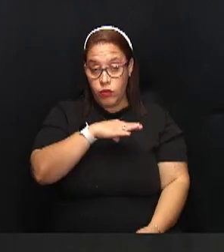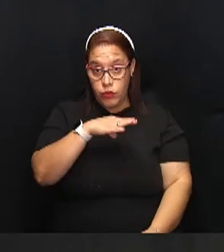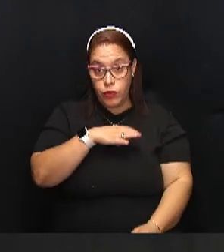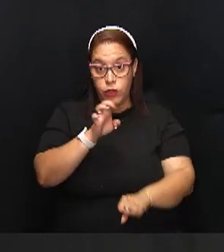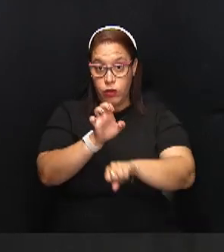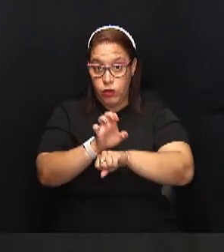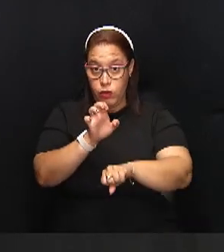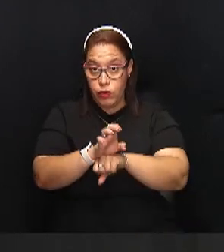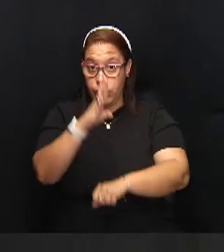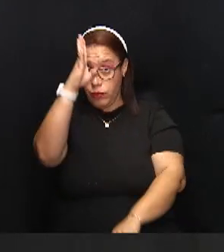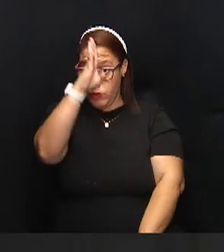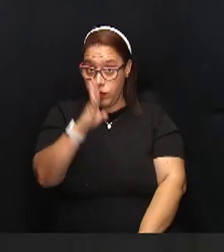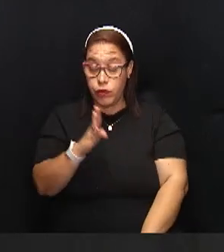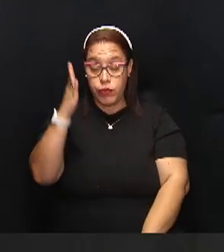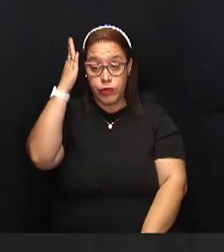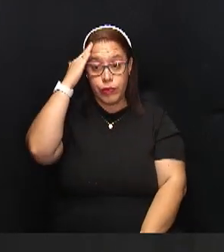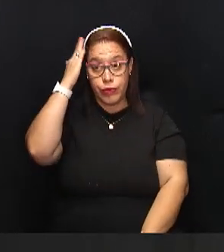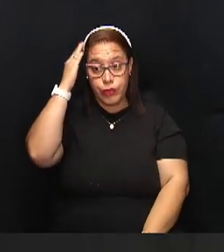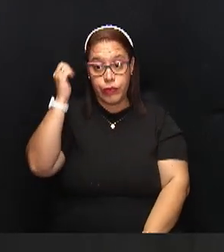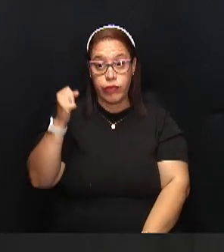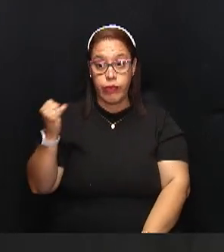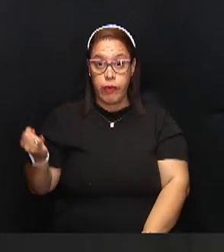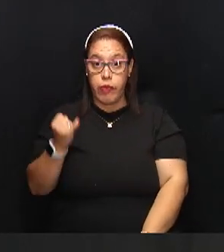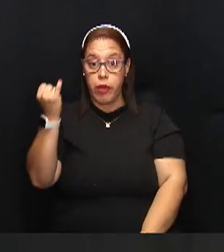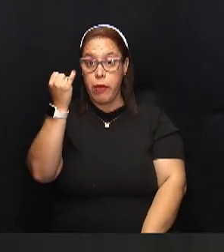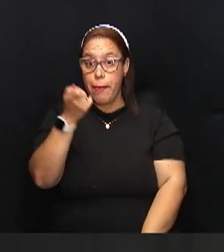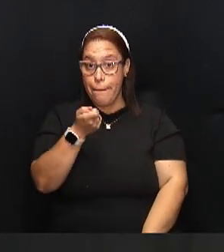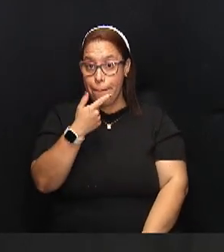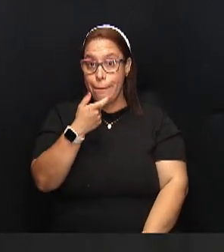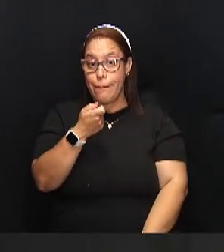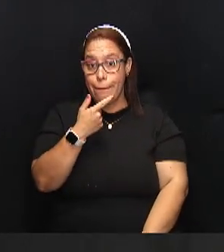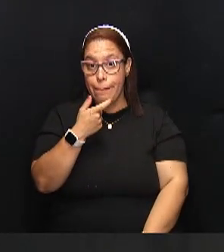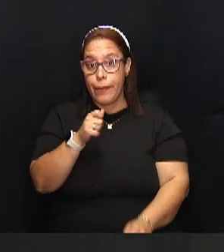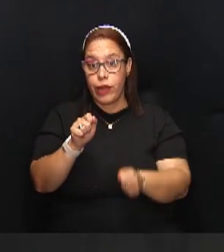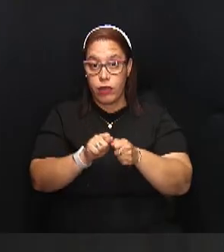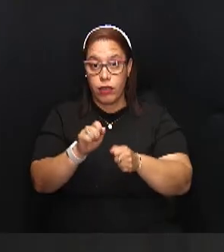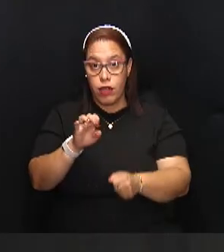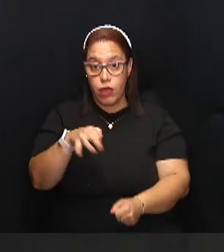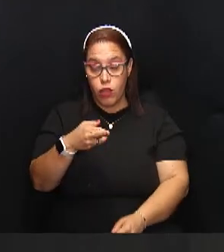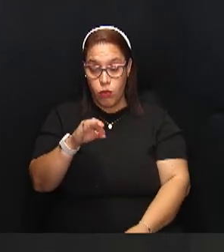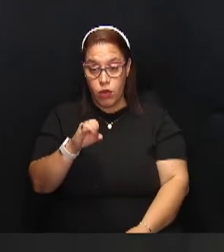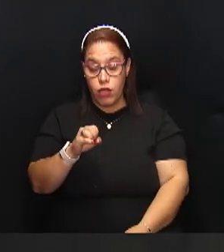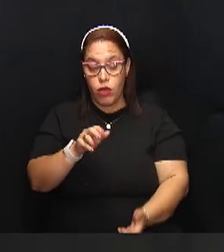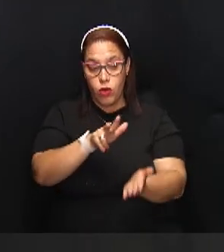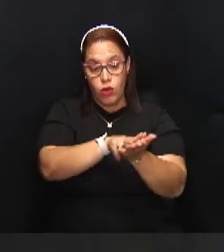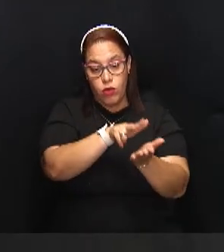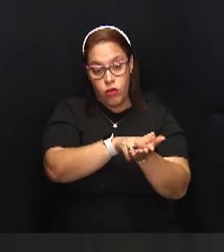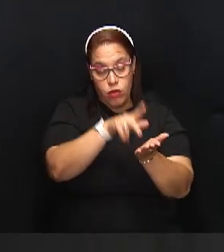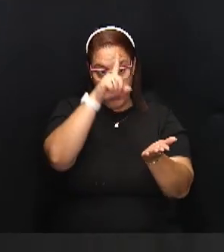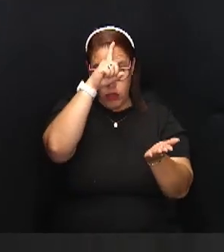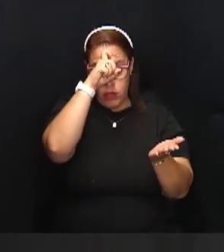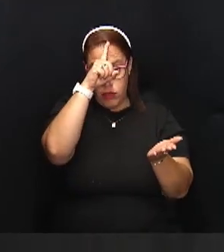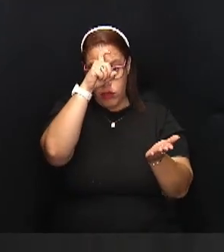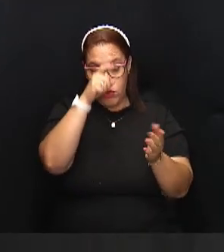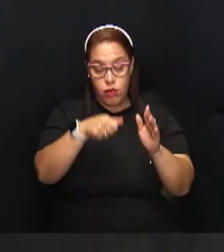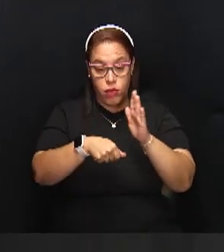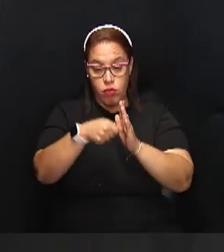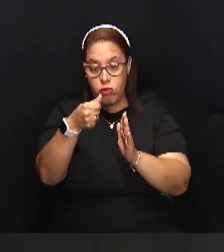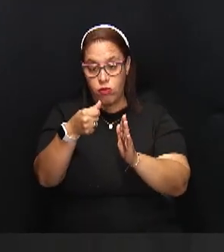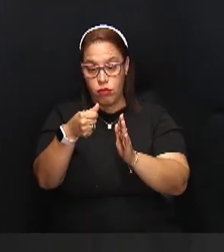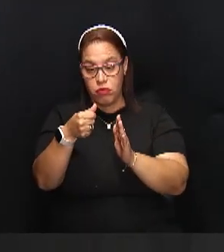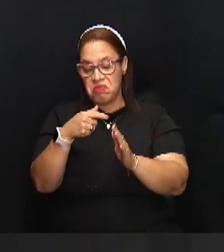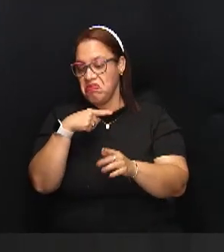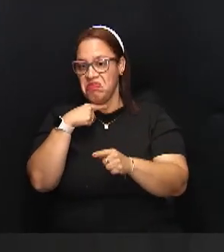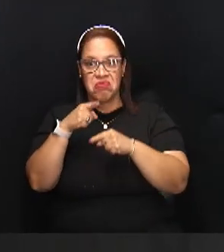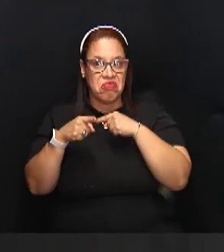estados do Brasil. A gente sabe que da importância de uma medicação para que se faça a intubação do paciente. E, primeiro, né, ninguém